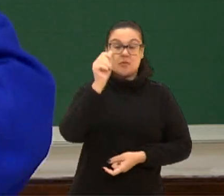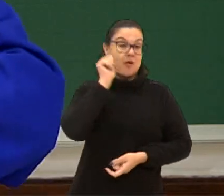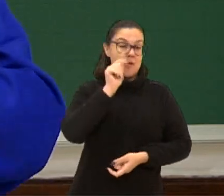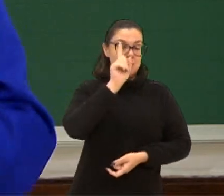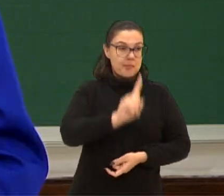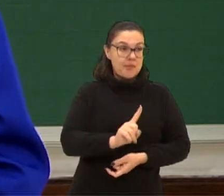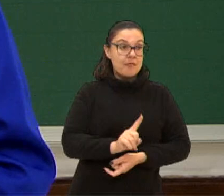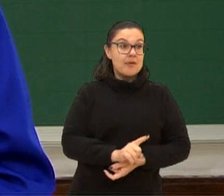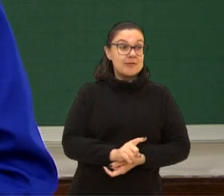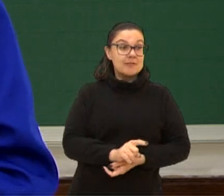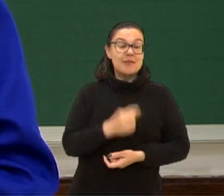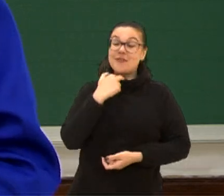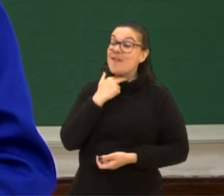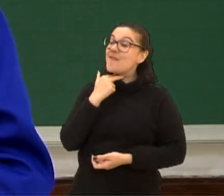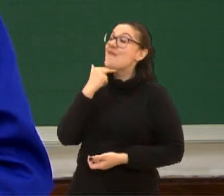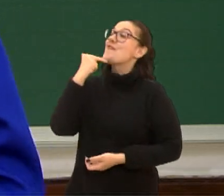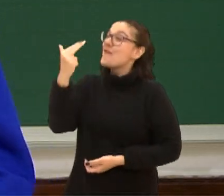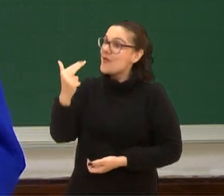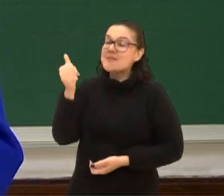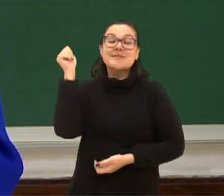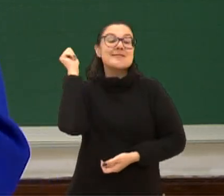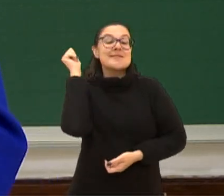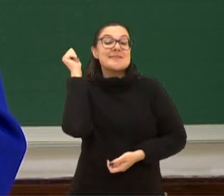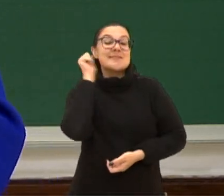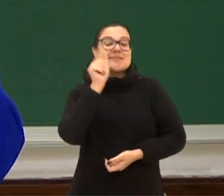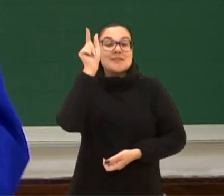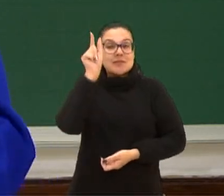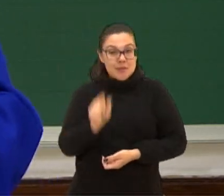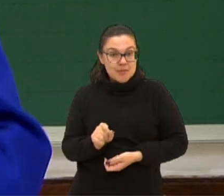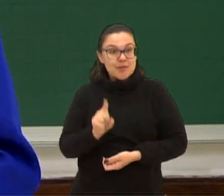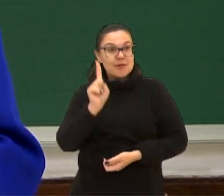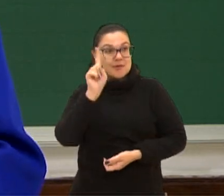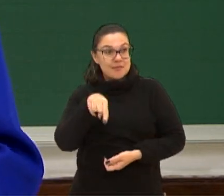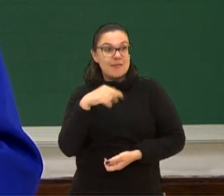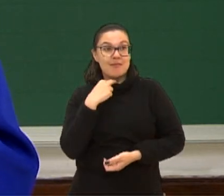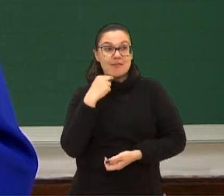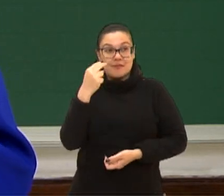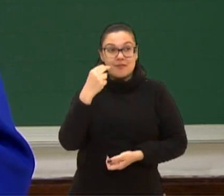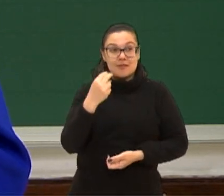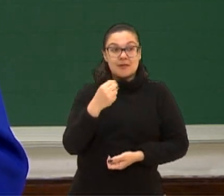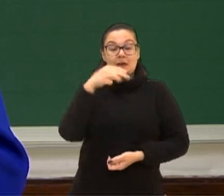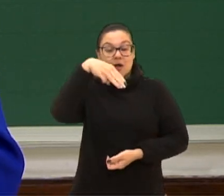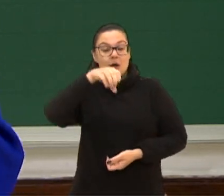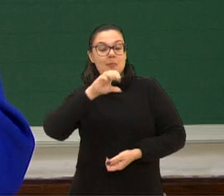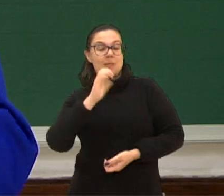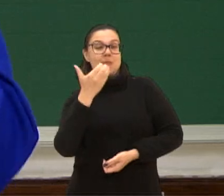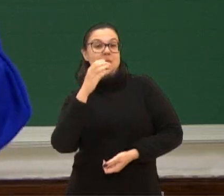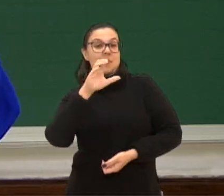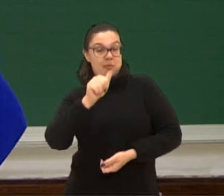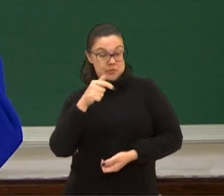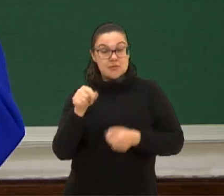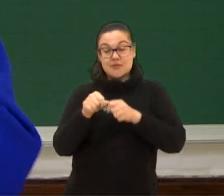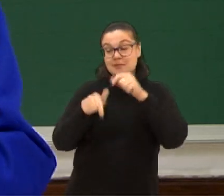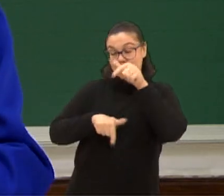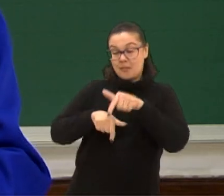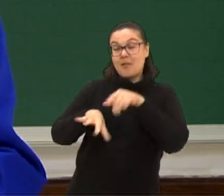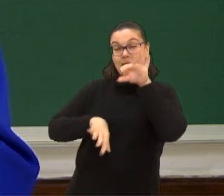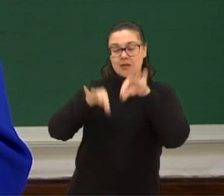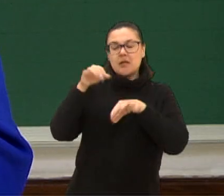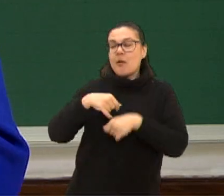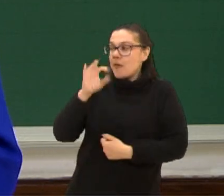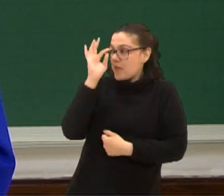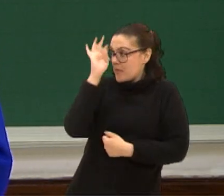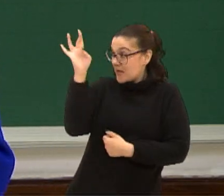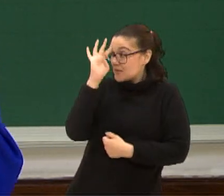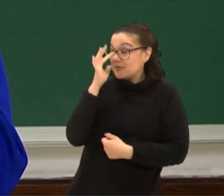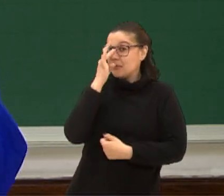Aí eu tive que fazer a voz da personagem para ela acreditar que eu fiz a moça, né? Então, pense que legal essa questão do